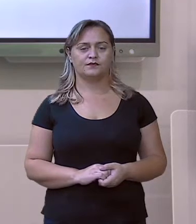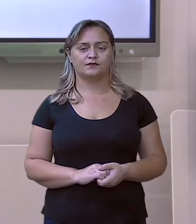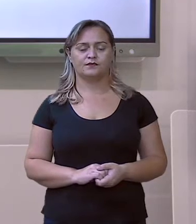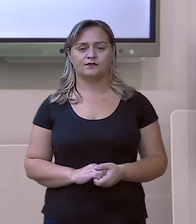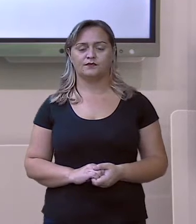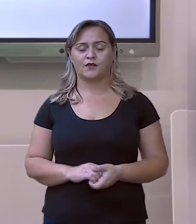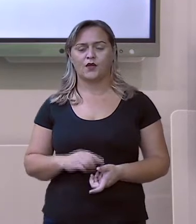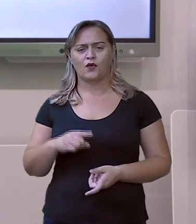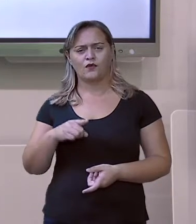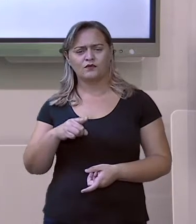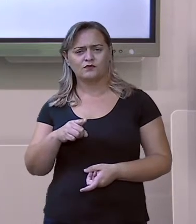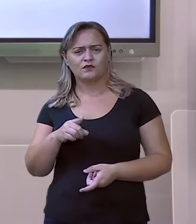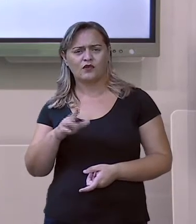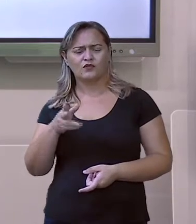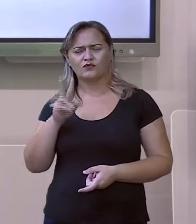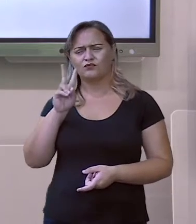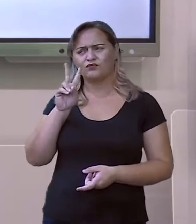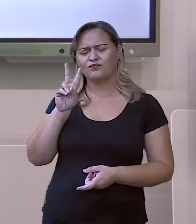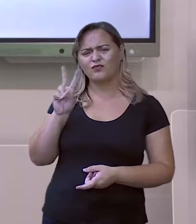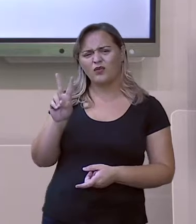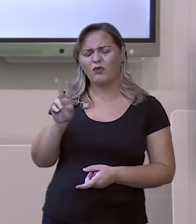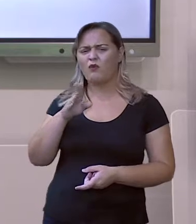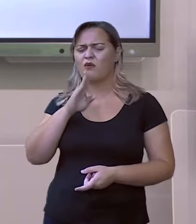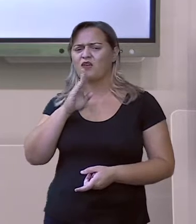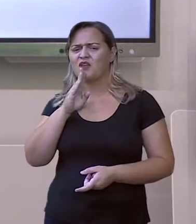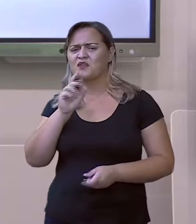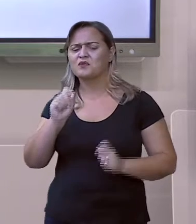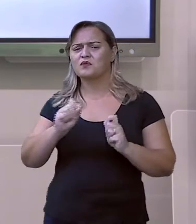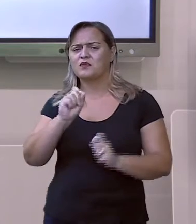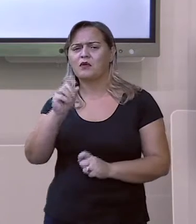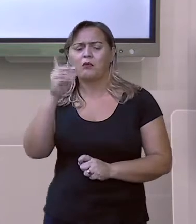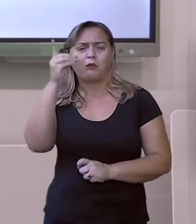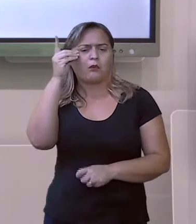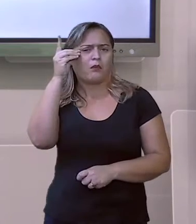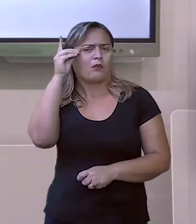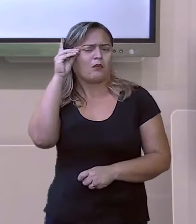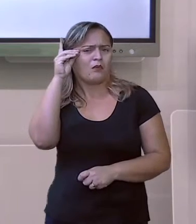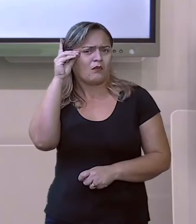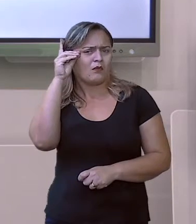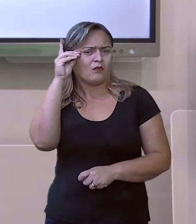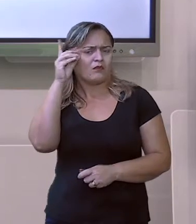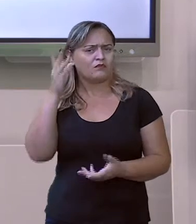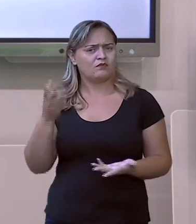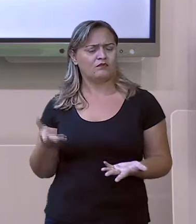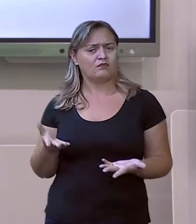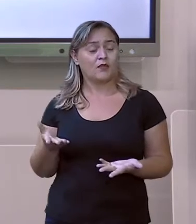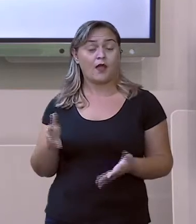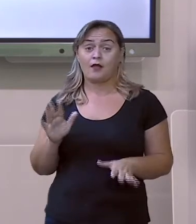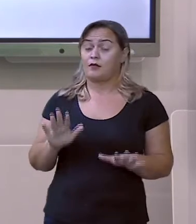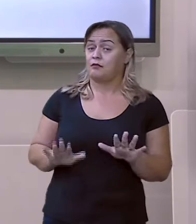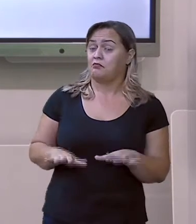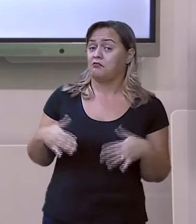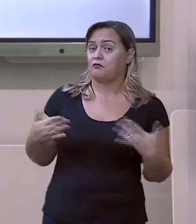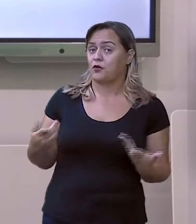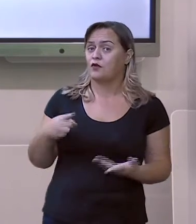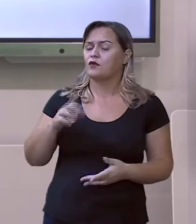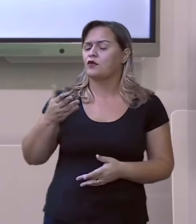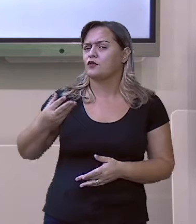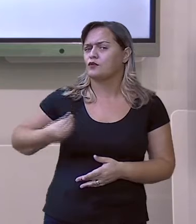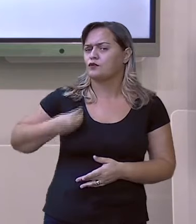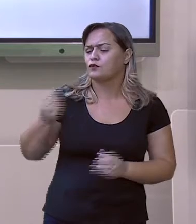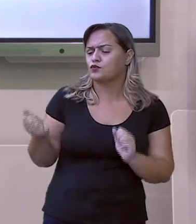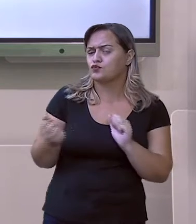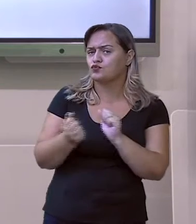Você já ouviu falar sobre síndrome de Down? Talvez você já conviva com uma criança que tem essa